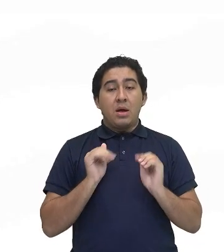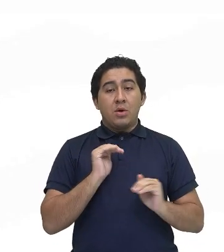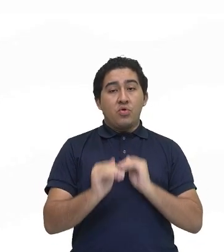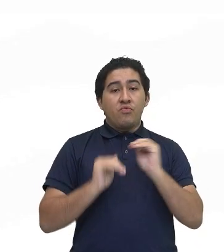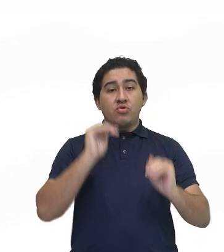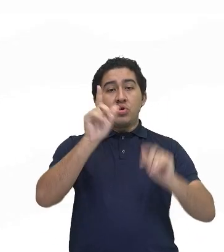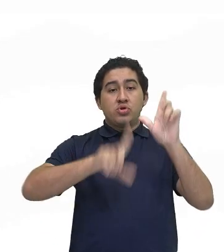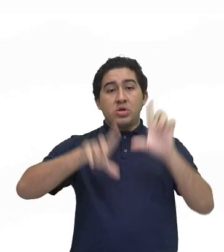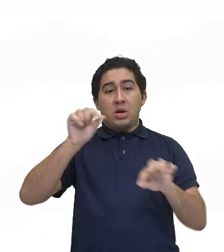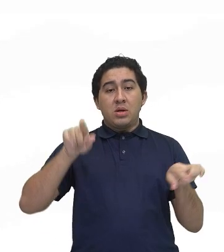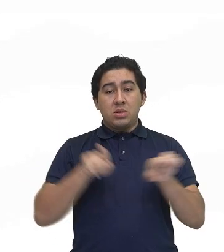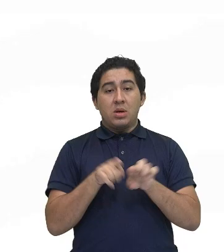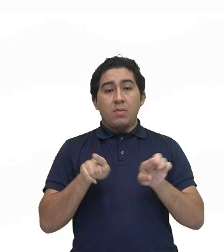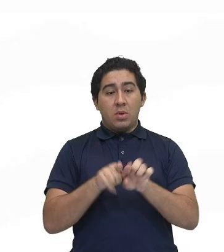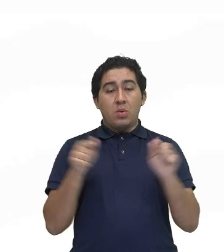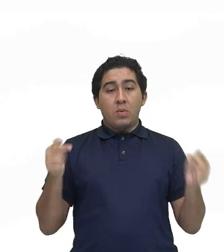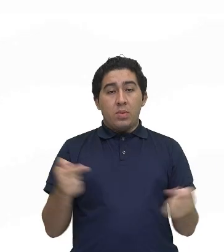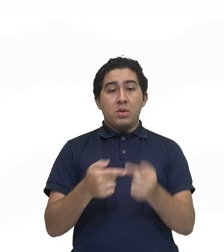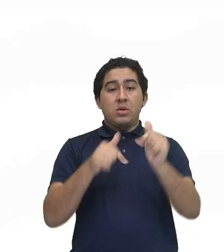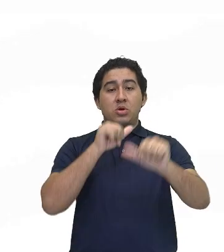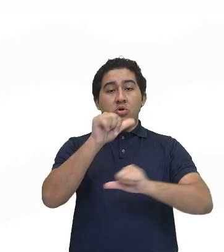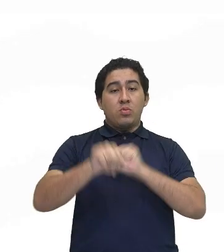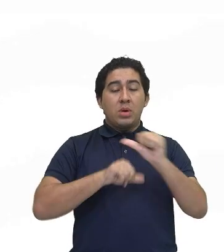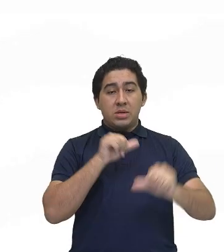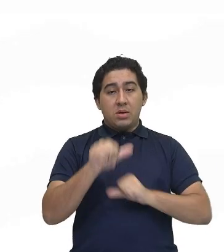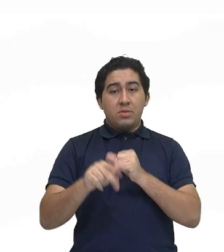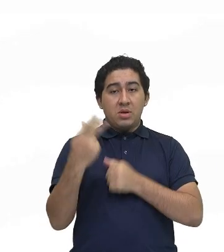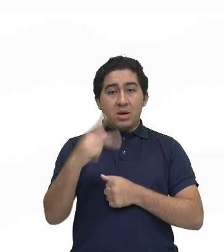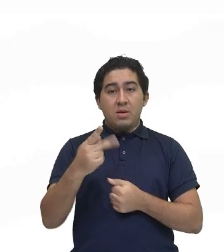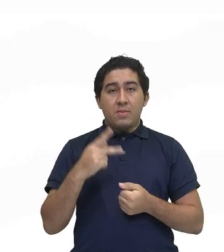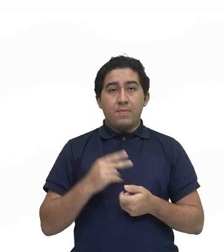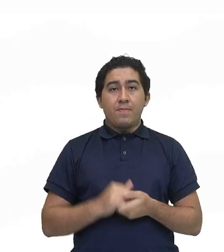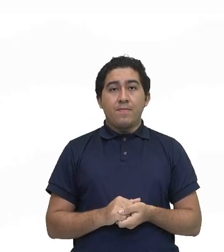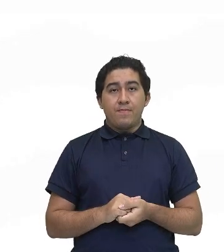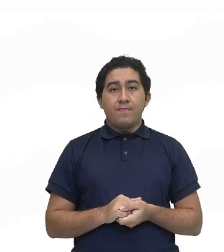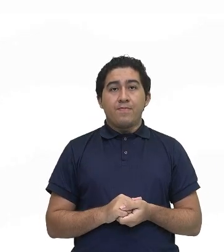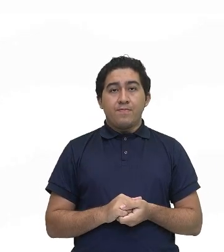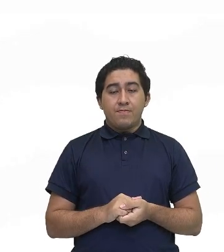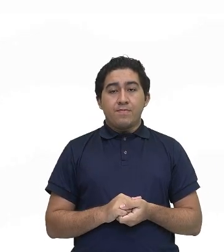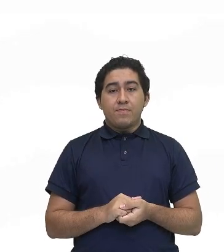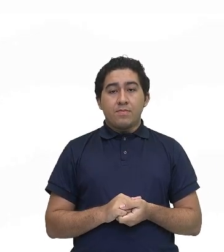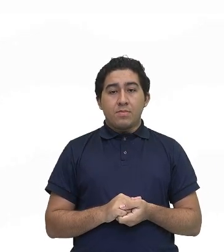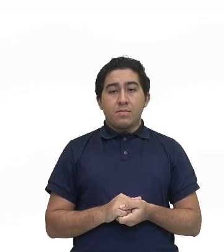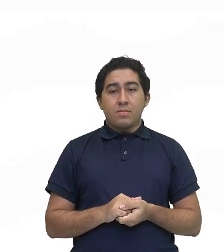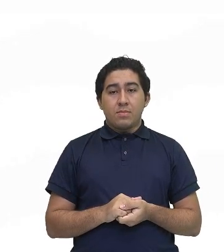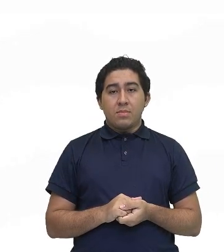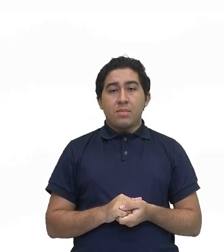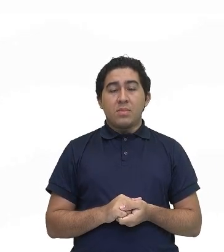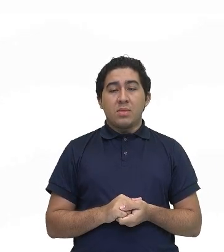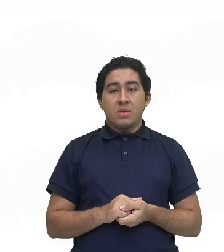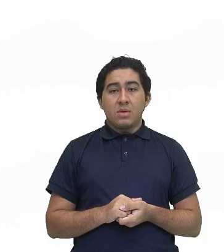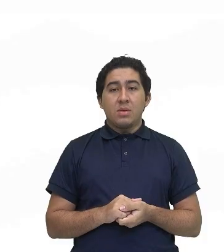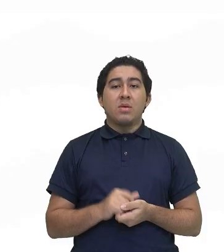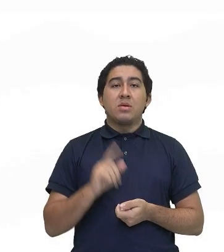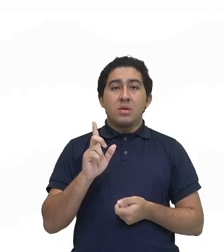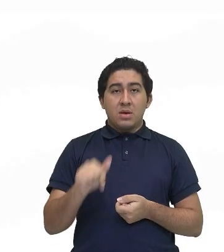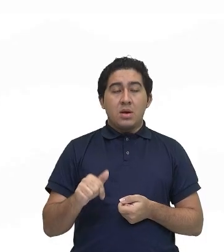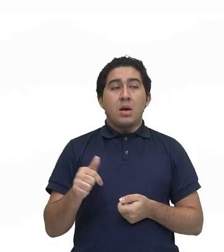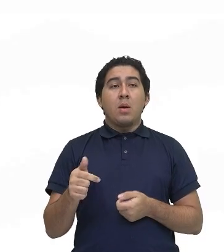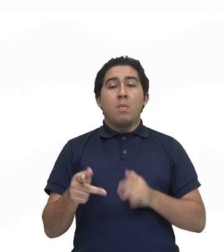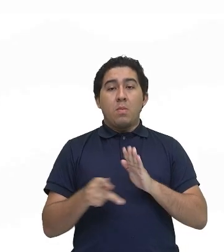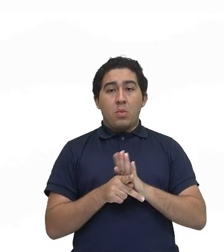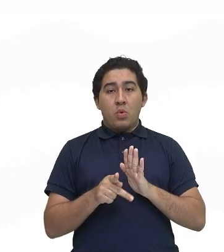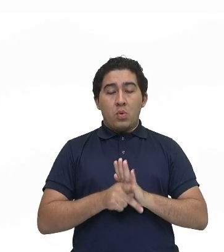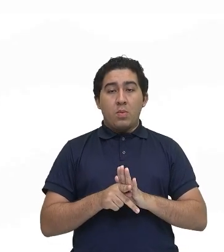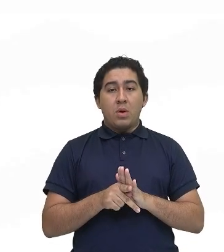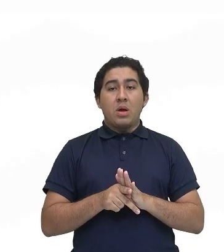estelar, inclui sua transformação, como eu falei aqui, ó, o ciclo de uma vida, o ciclo de vida de uma estrela,